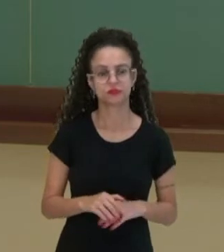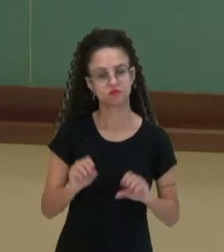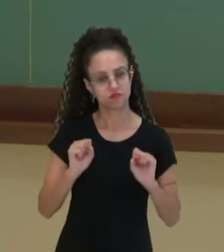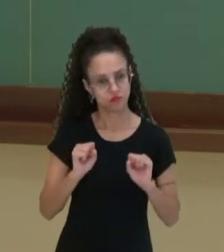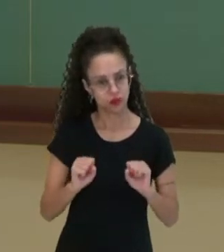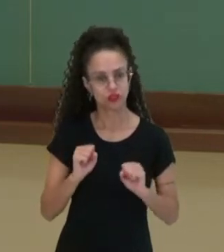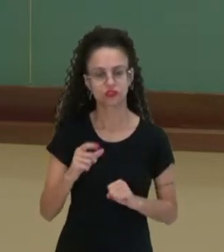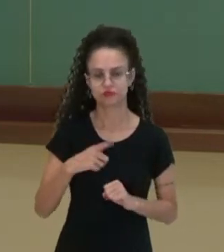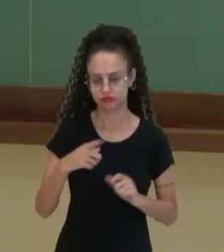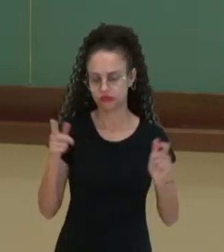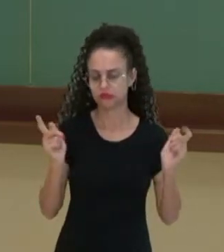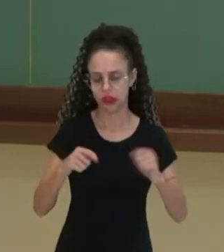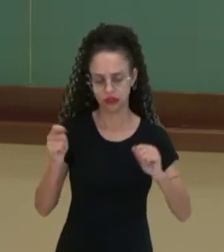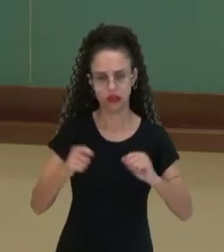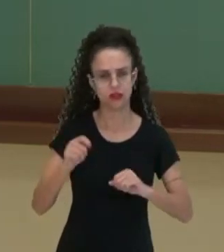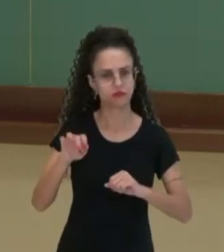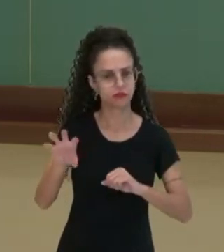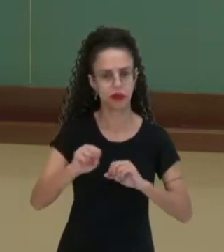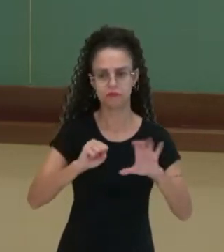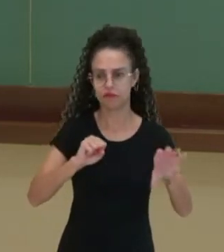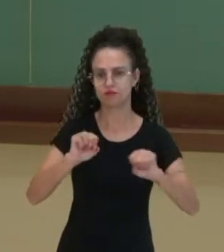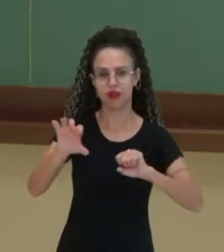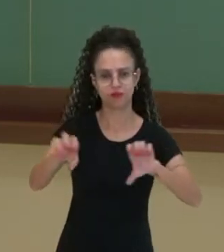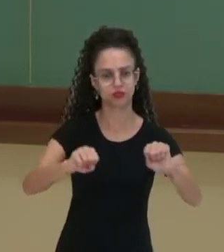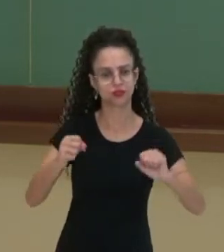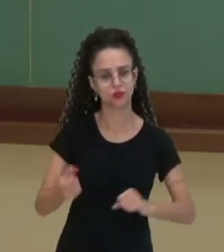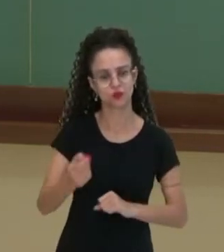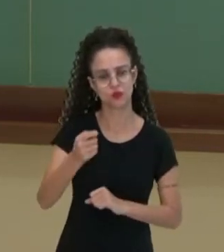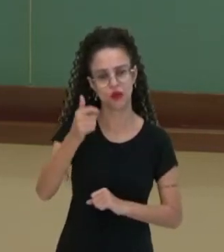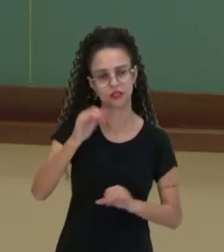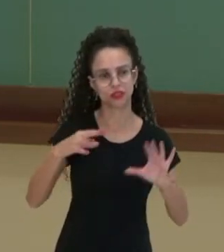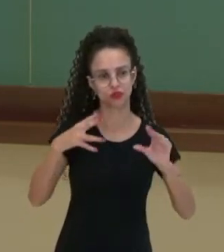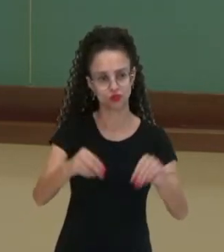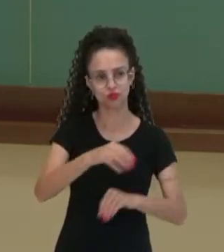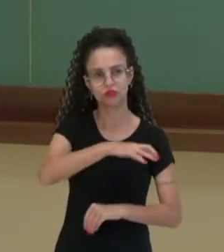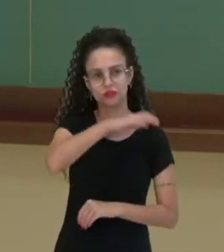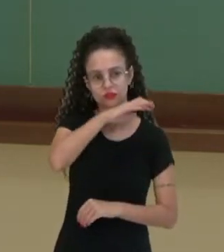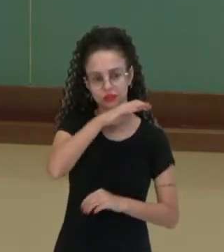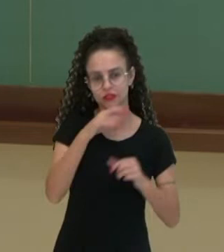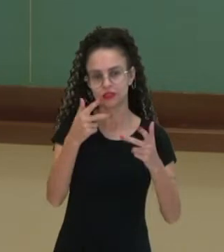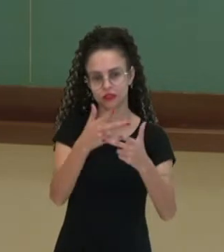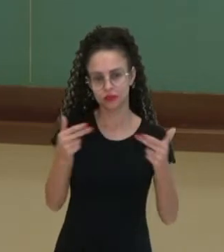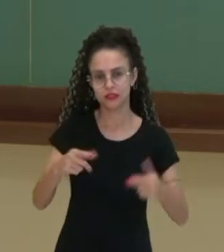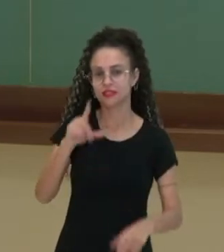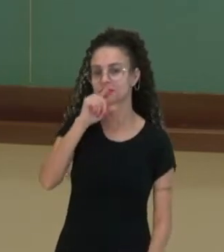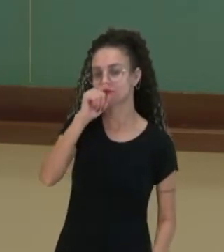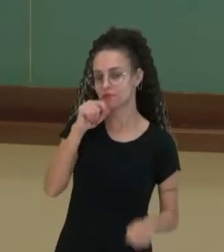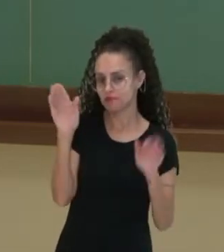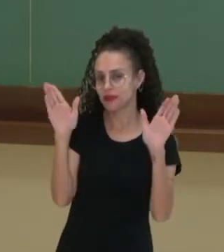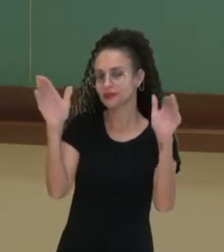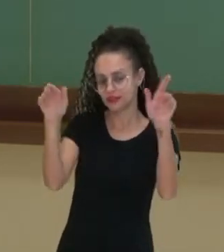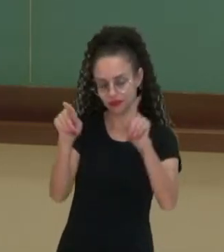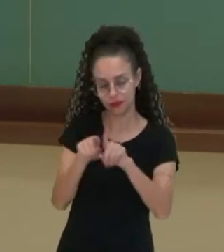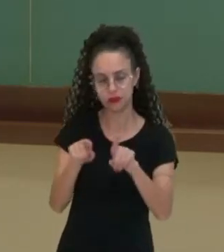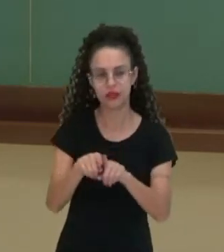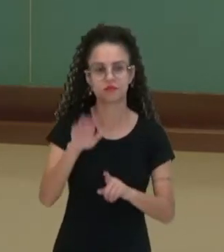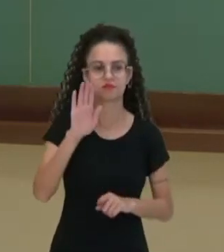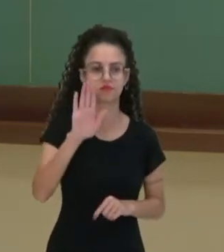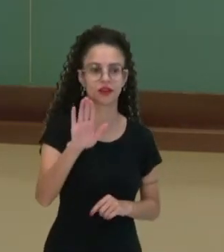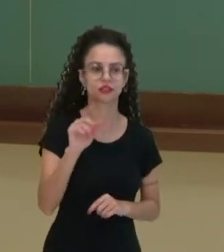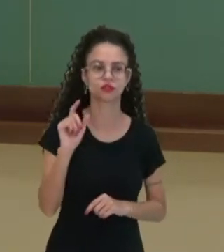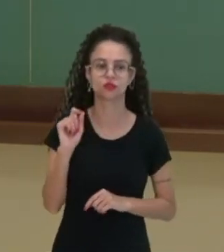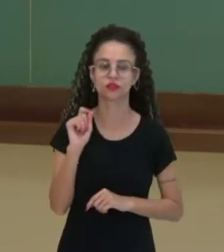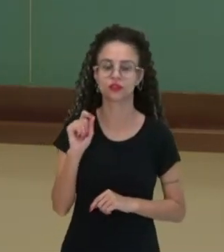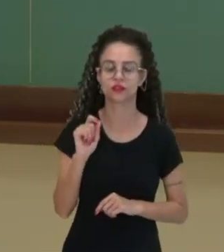ele tem condição de se alimentar de quase todos os animais aqui, né? Até do pássaro, se ele conseguir pegar. Mas